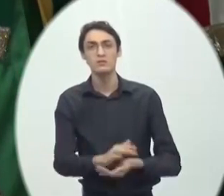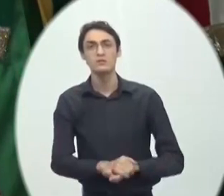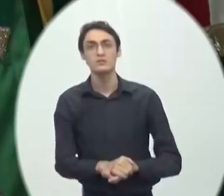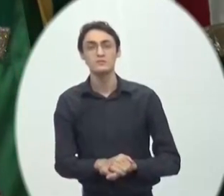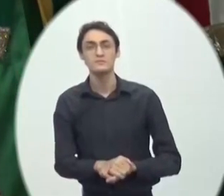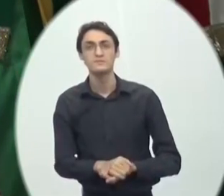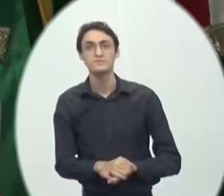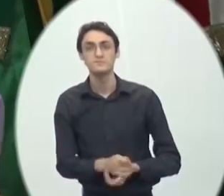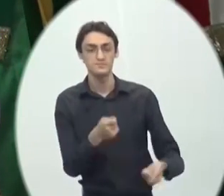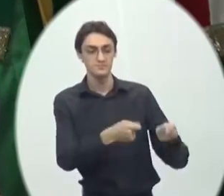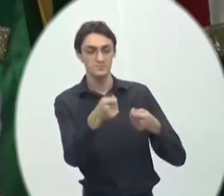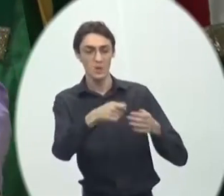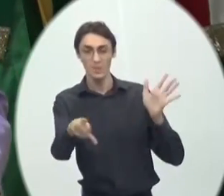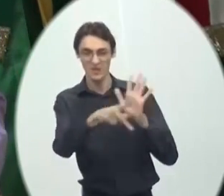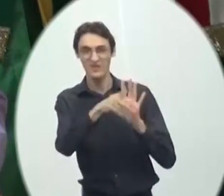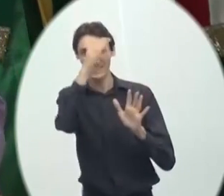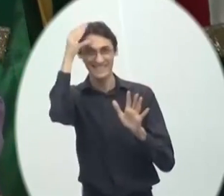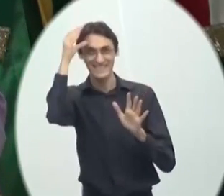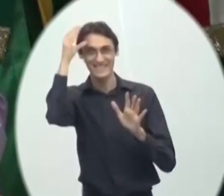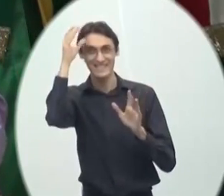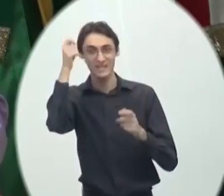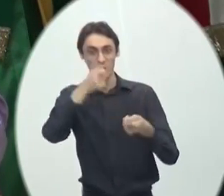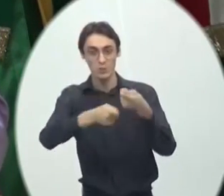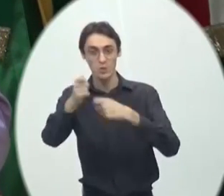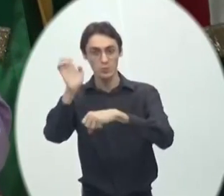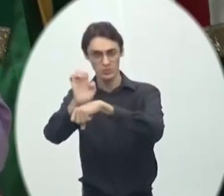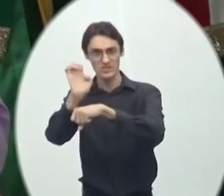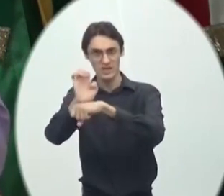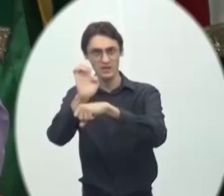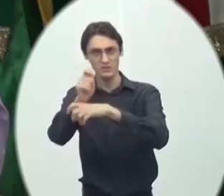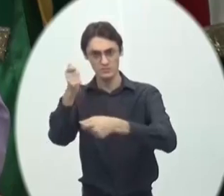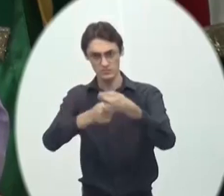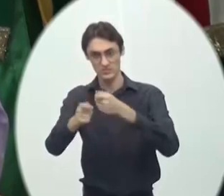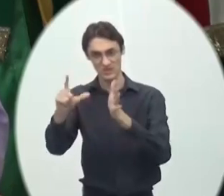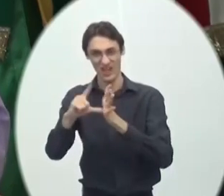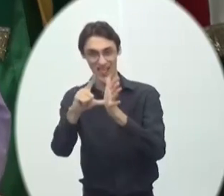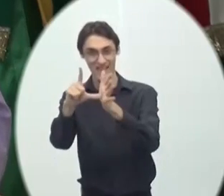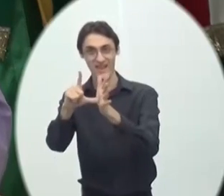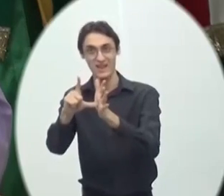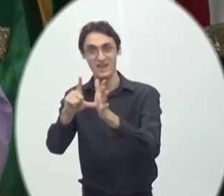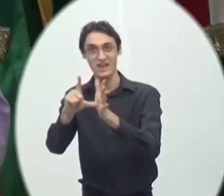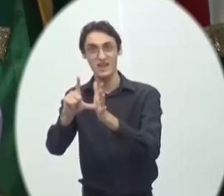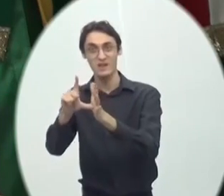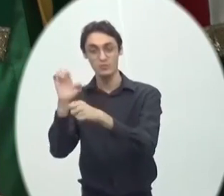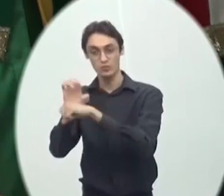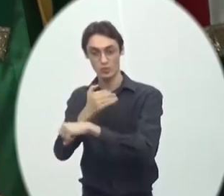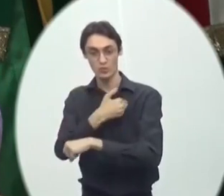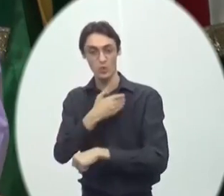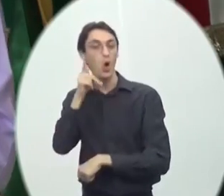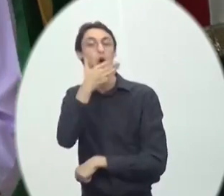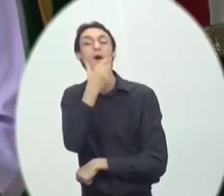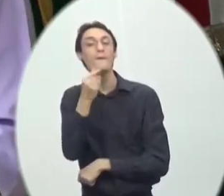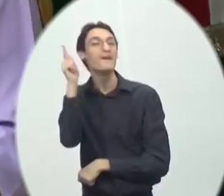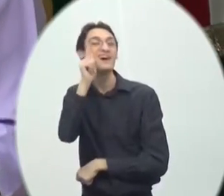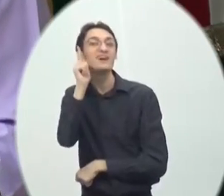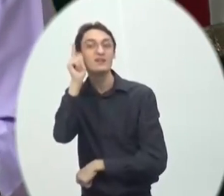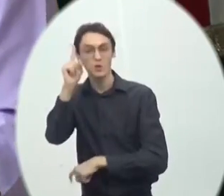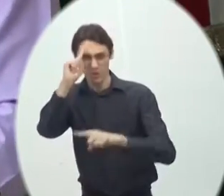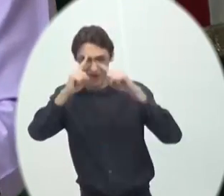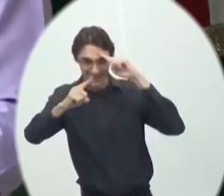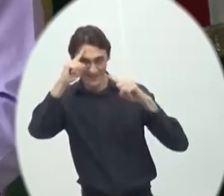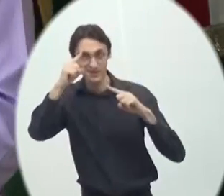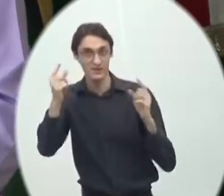de Criciúma, mas o comércio de uma maneira do Estado, que é regido pelo governador do Estado, fica nessa situação